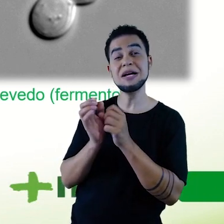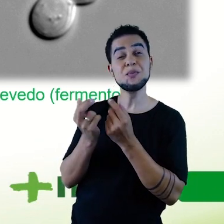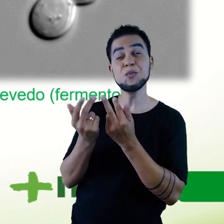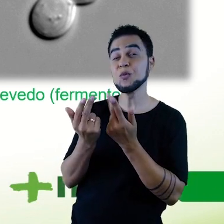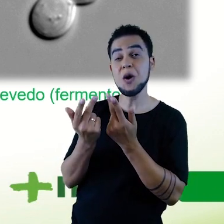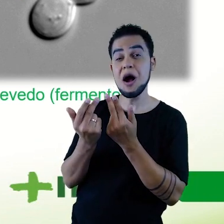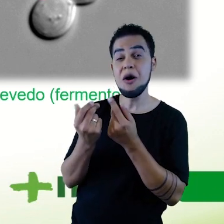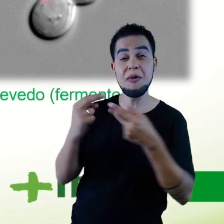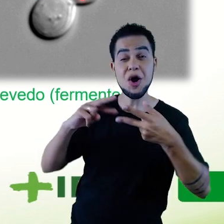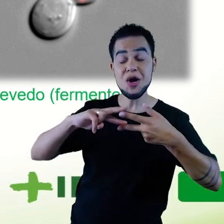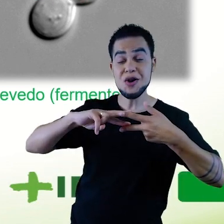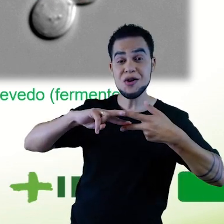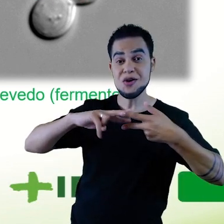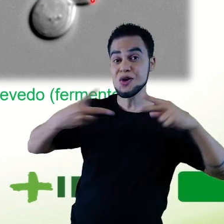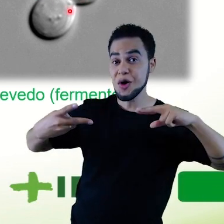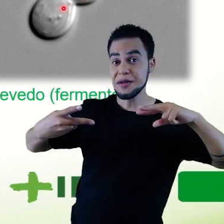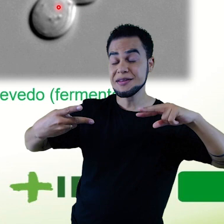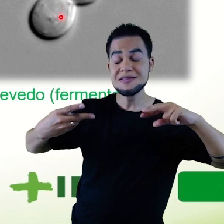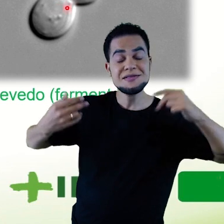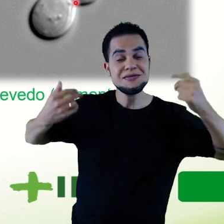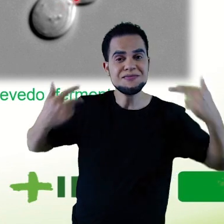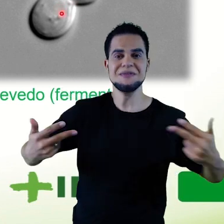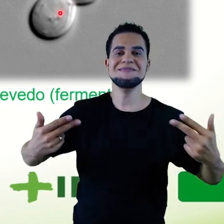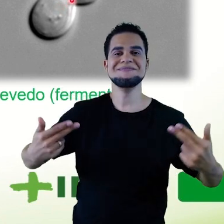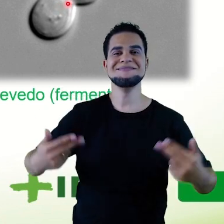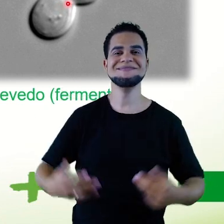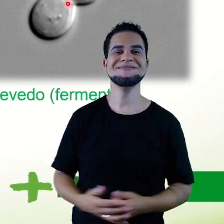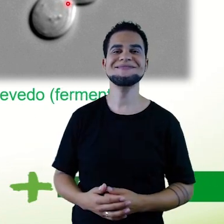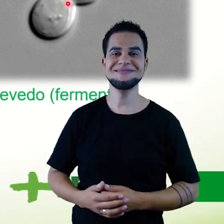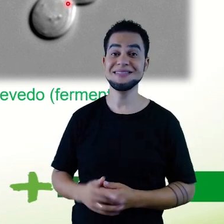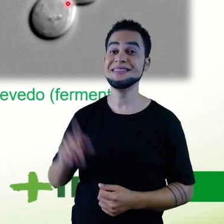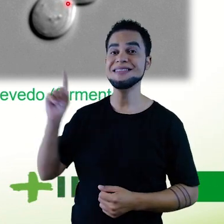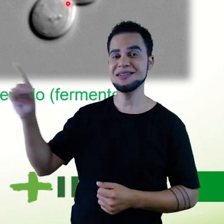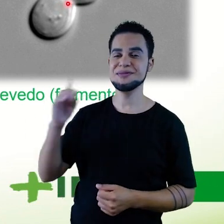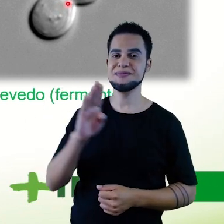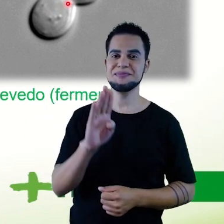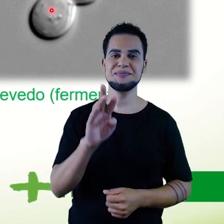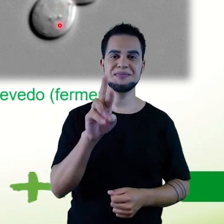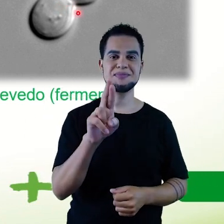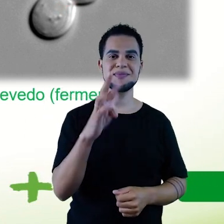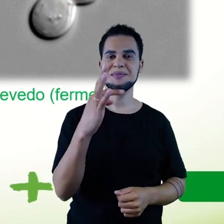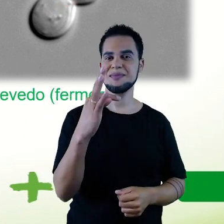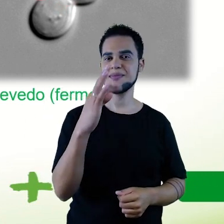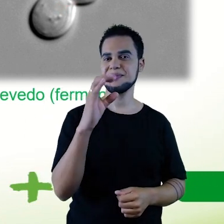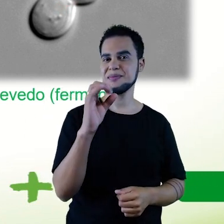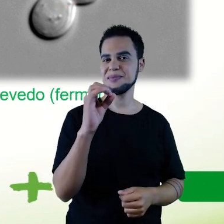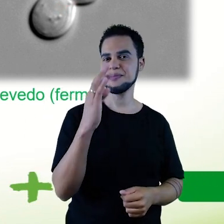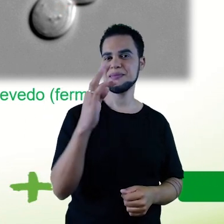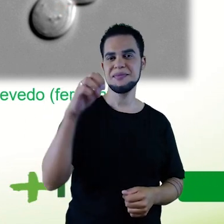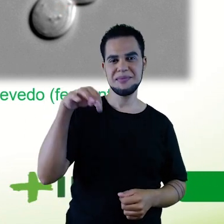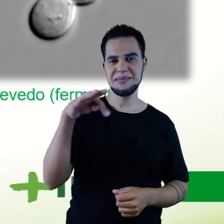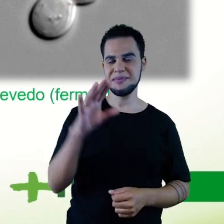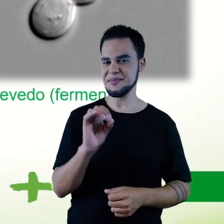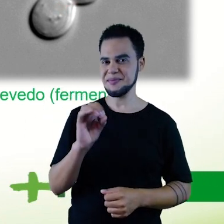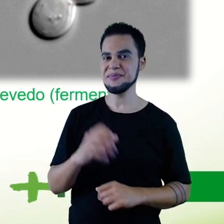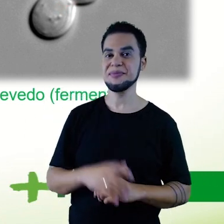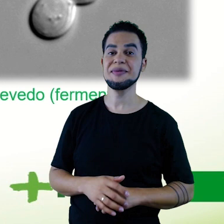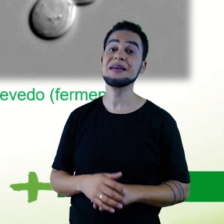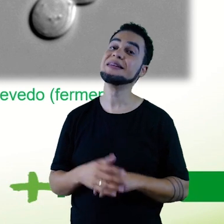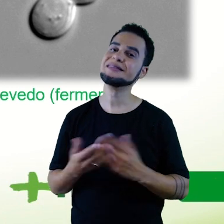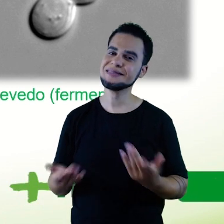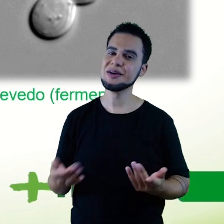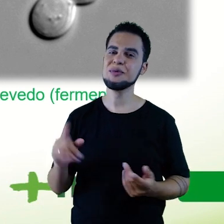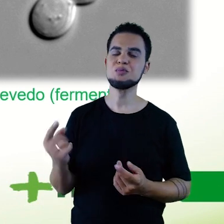um clone, isso aqui é um clone. Aqui a gente chama brotamento. Brotamento. O fungo é um